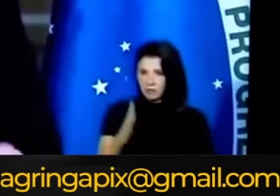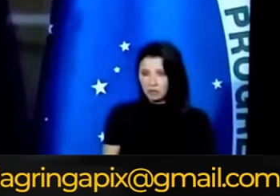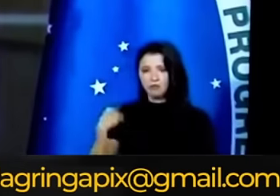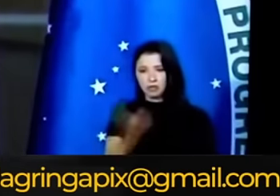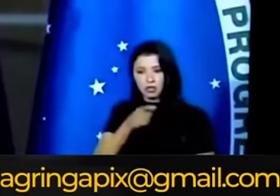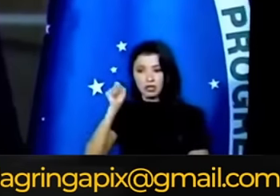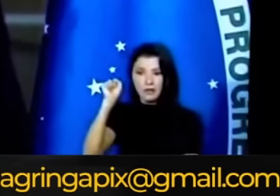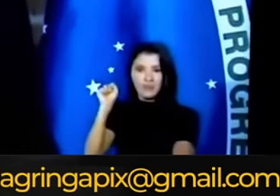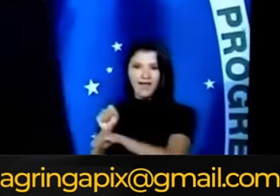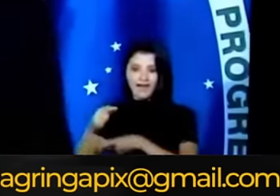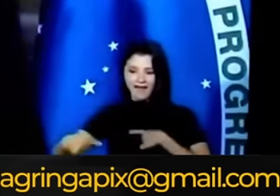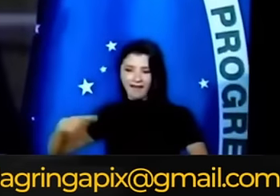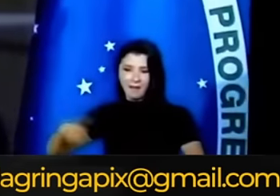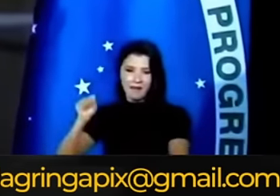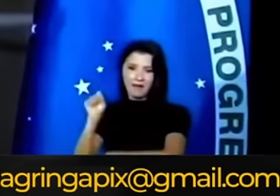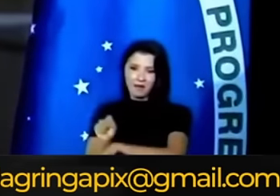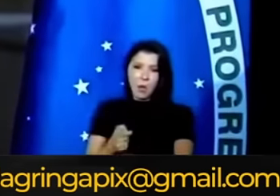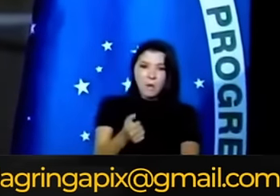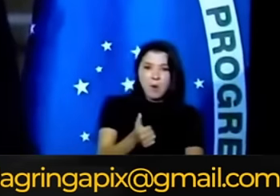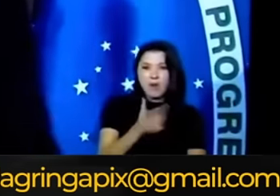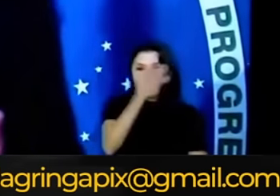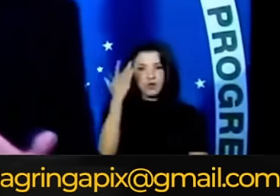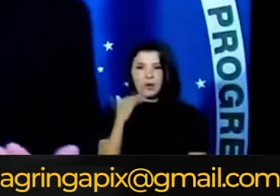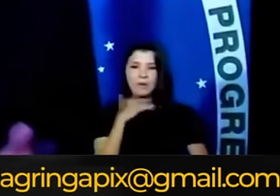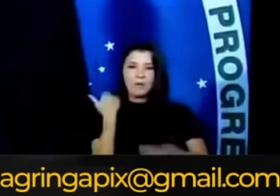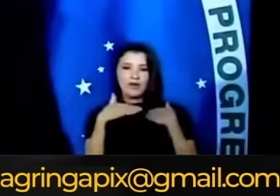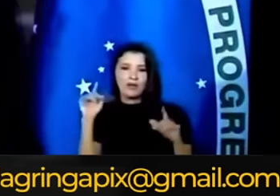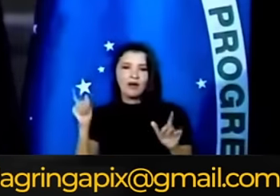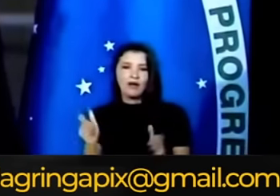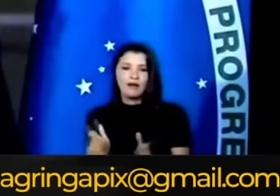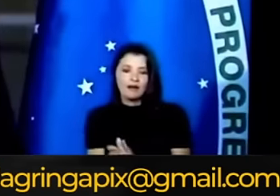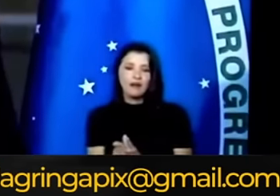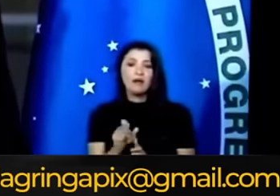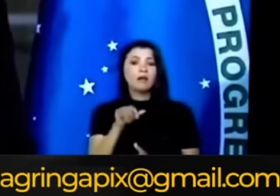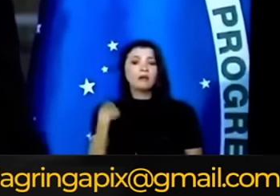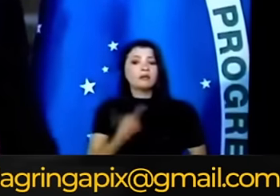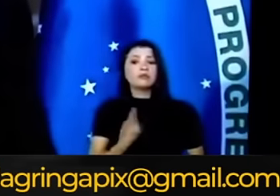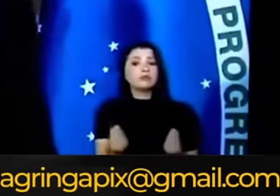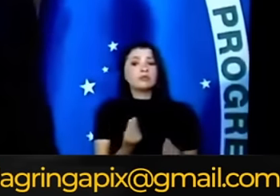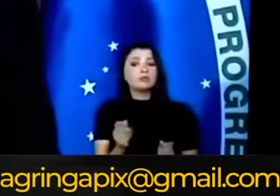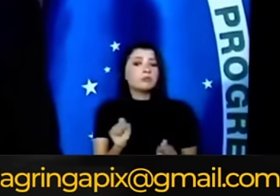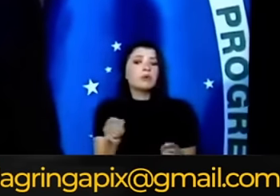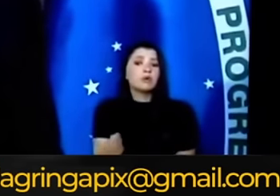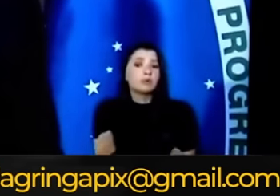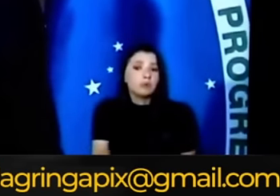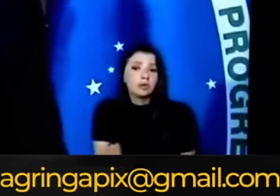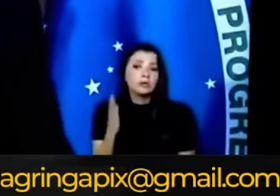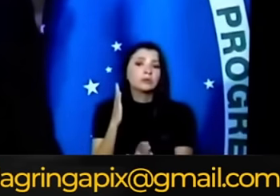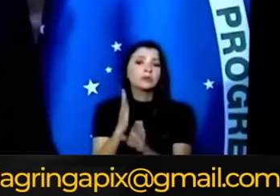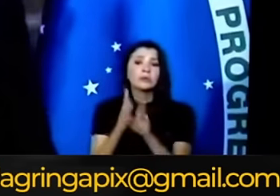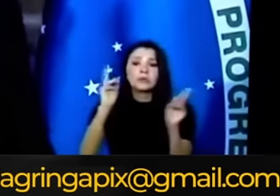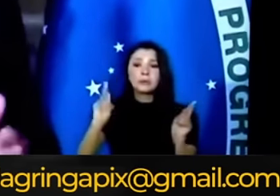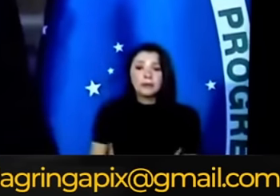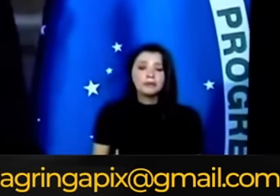a trégua bem antes teria morrido bem bem menos gente e a gente só pode encontrar paaz e